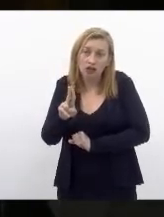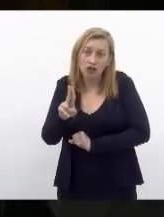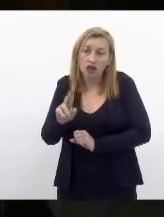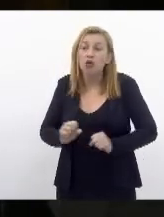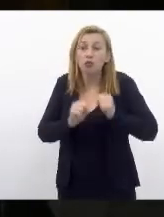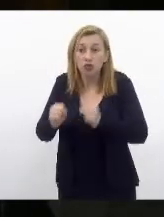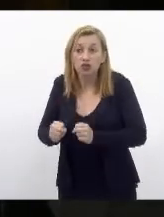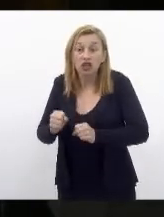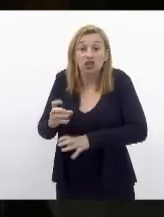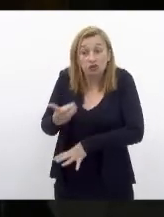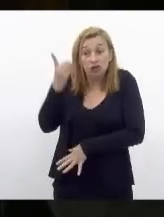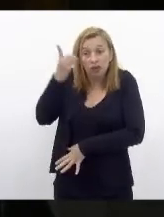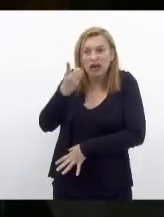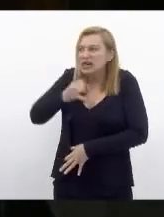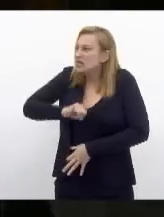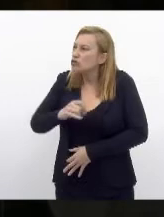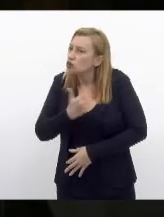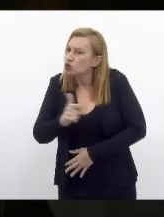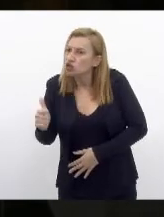o senhor não tiver